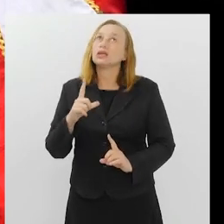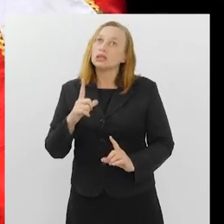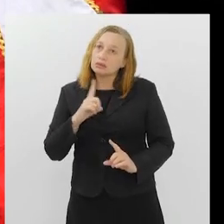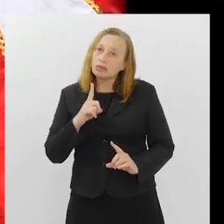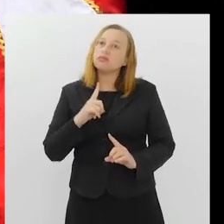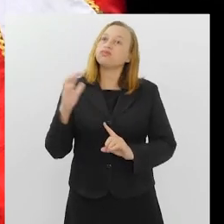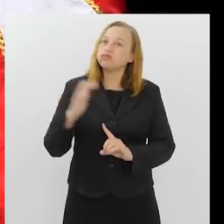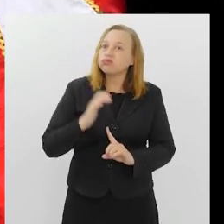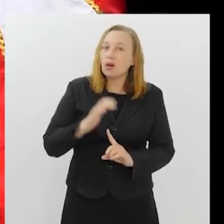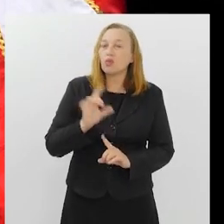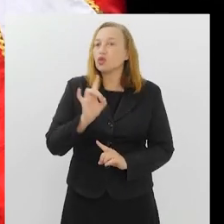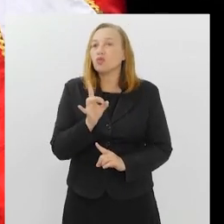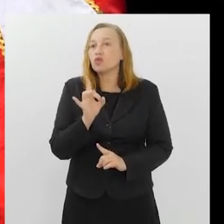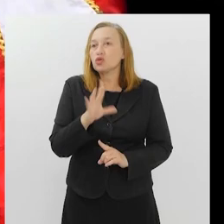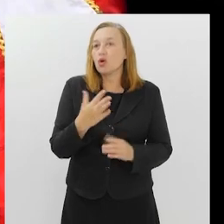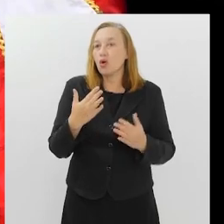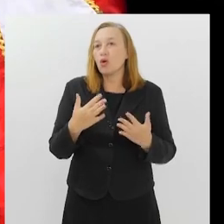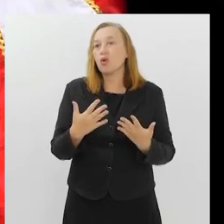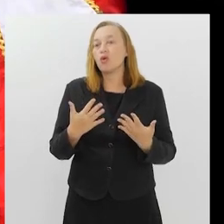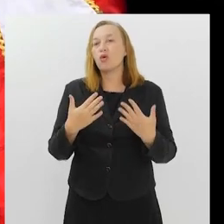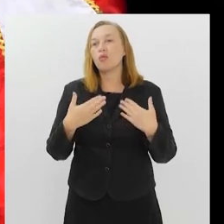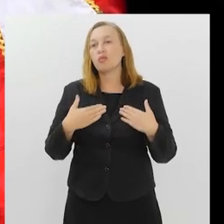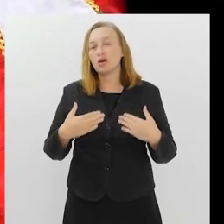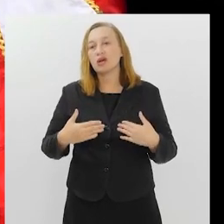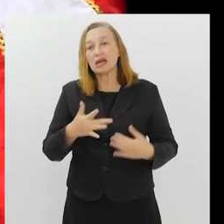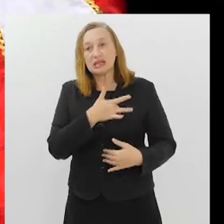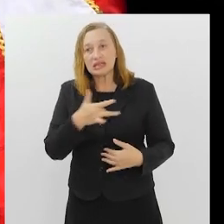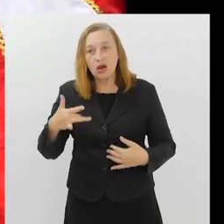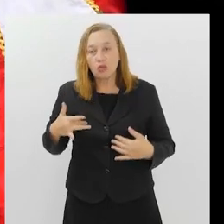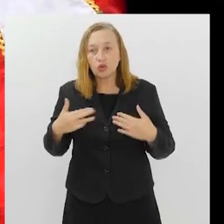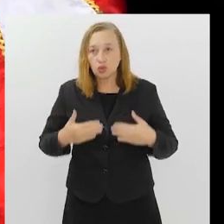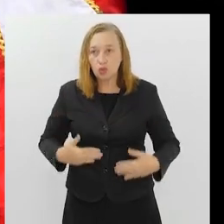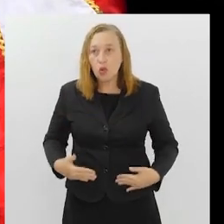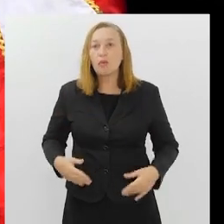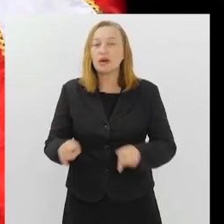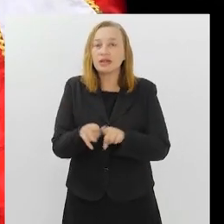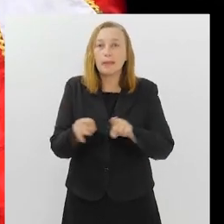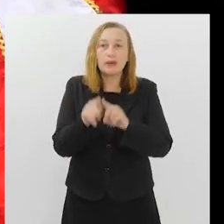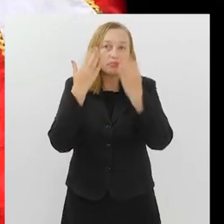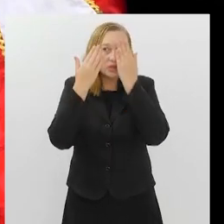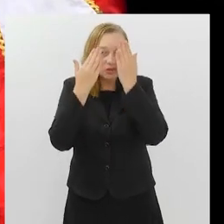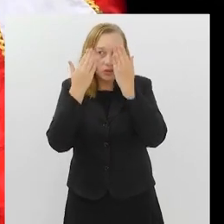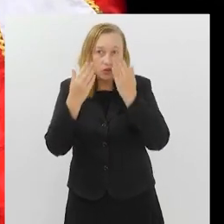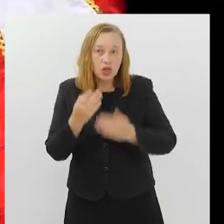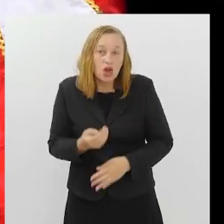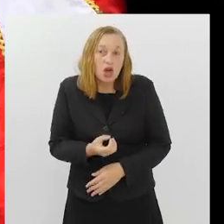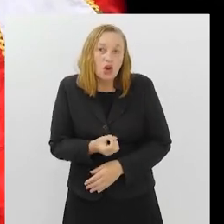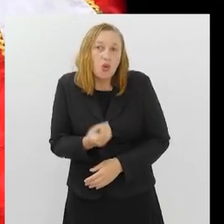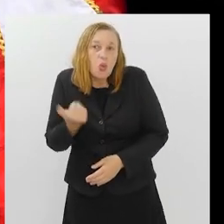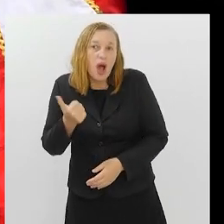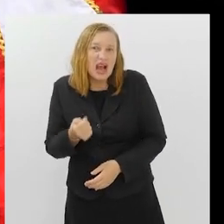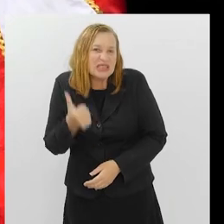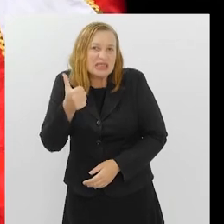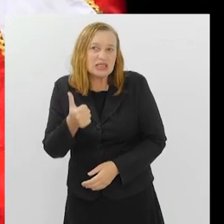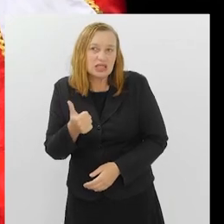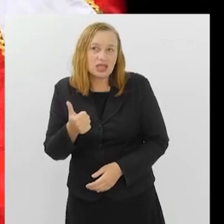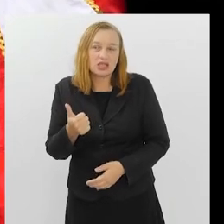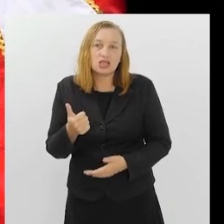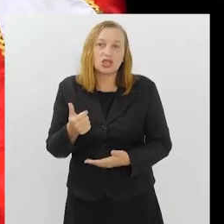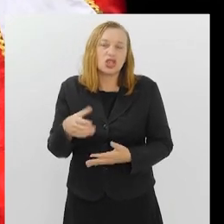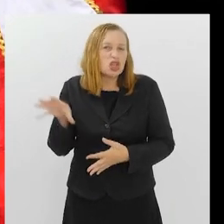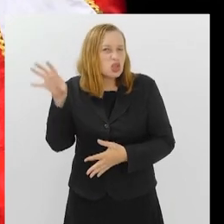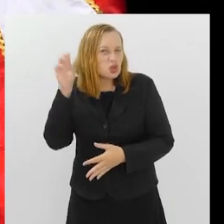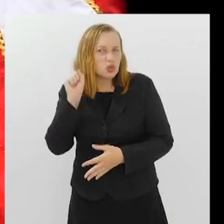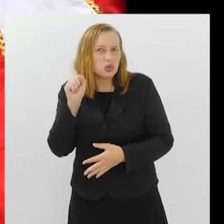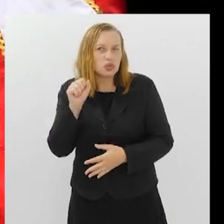A É gente tem verdade. pressão. É, não só com o nosso bem-estar do nosso corpo, mas até mesmo psicológico. Eu quase não ouço muitas